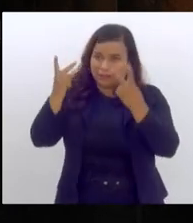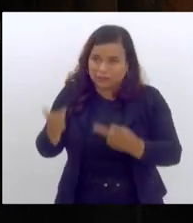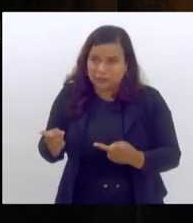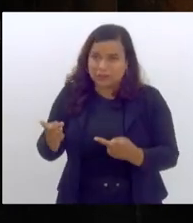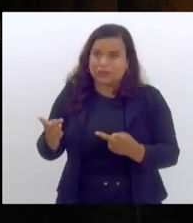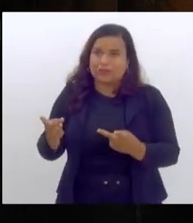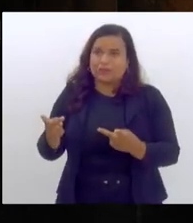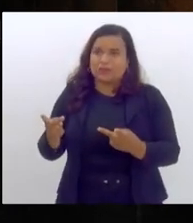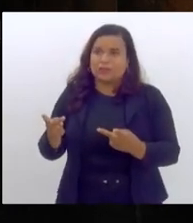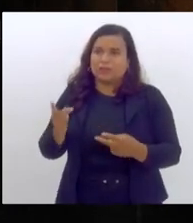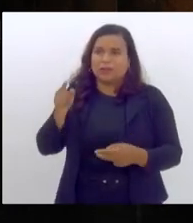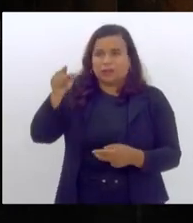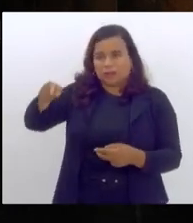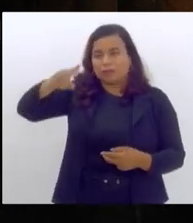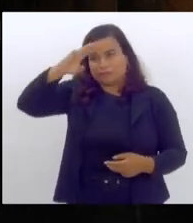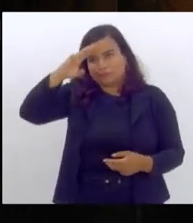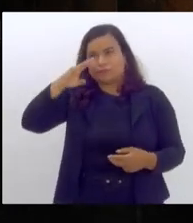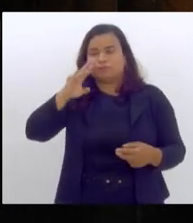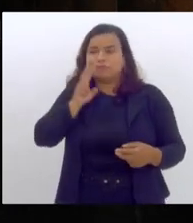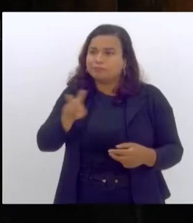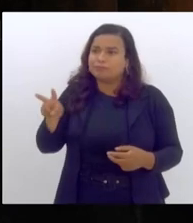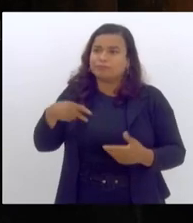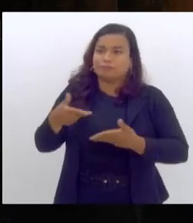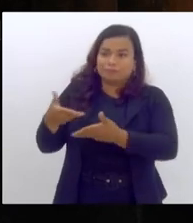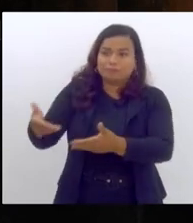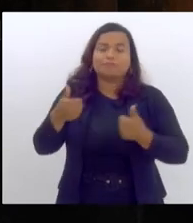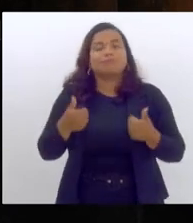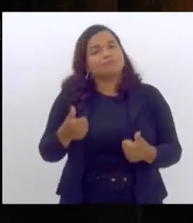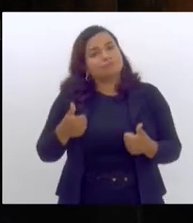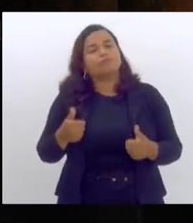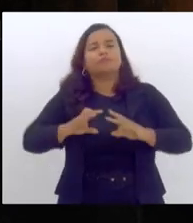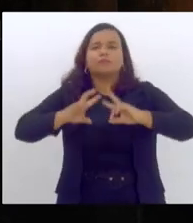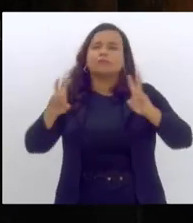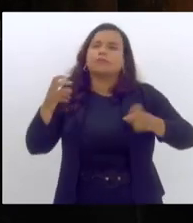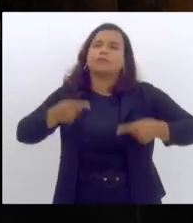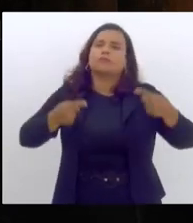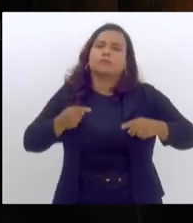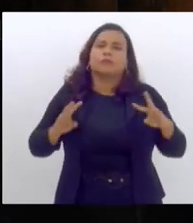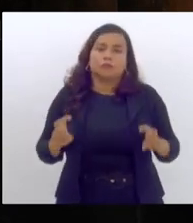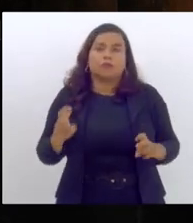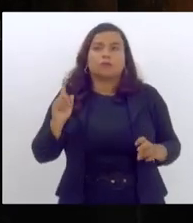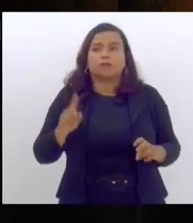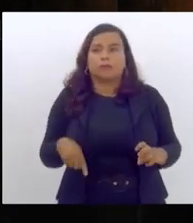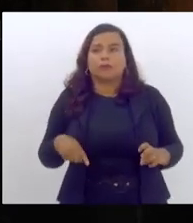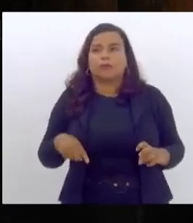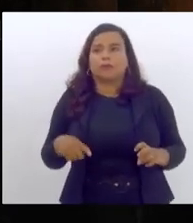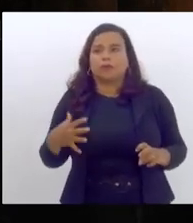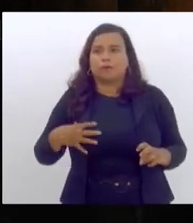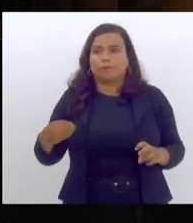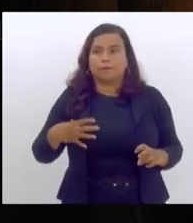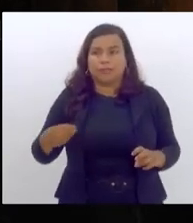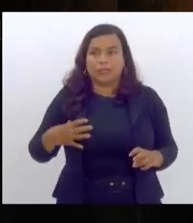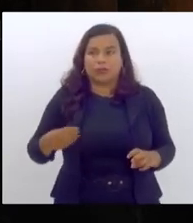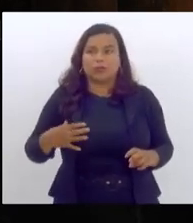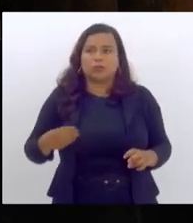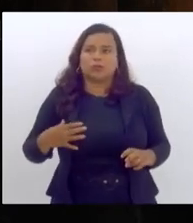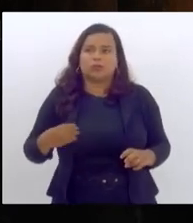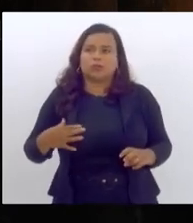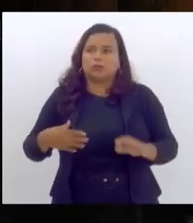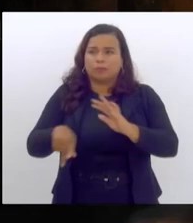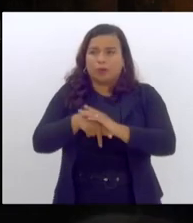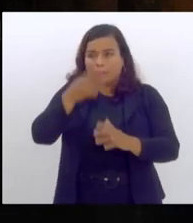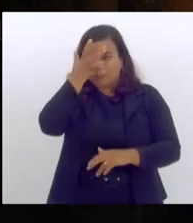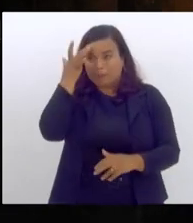a corporação, e foi muito bem recebido. O tema que a gente debateu foi a questão do filho do policial, como a gente